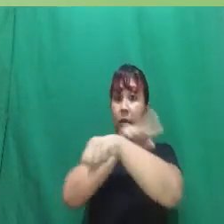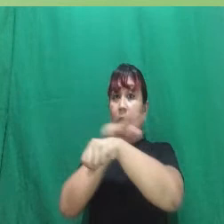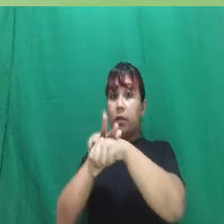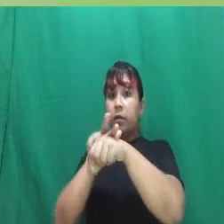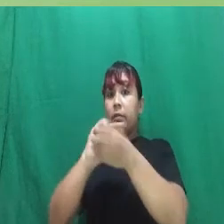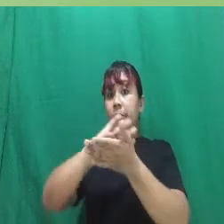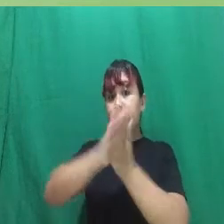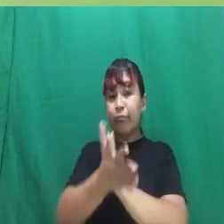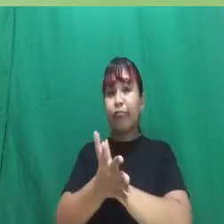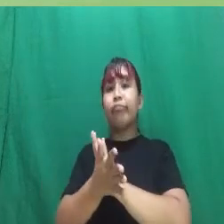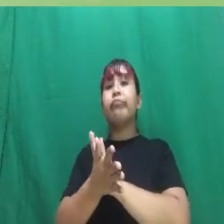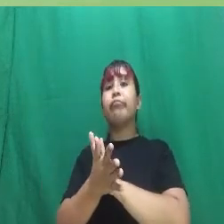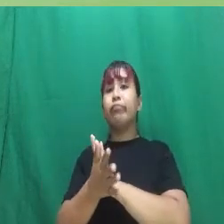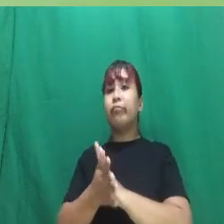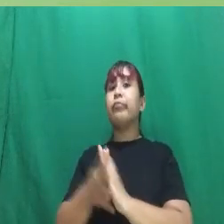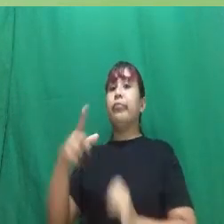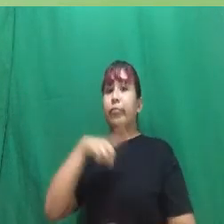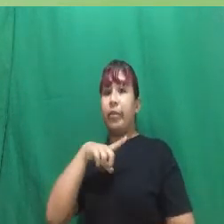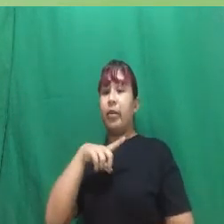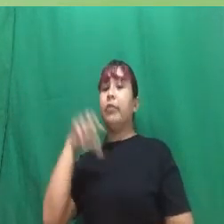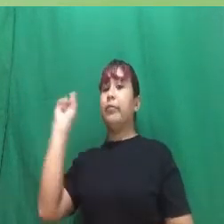no Brasil.